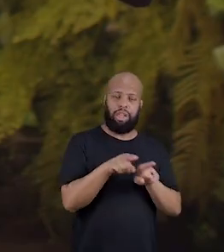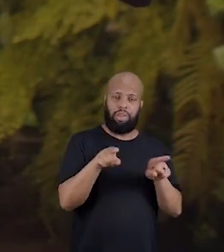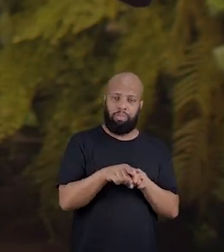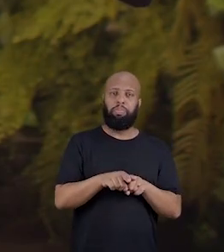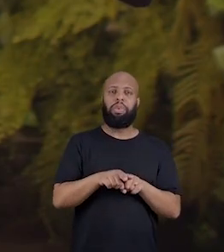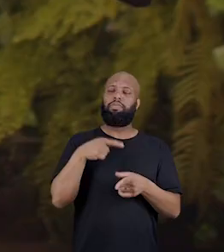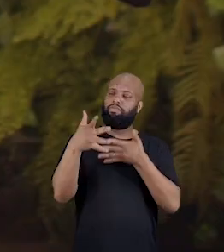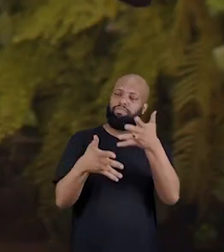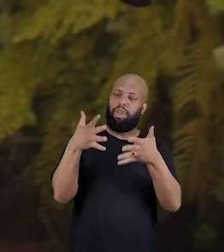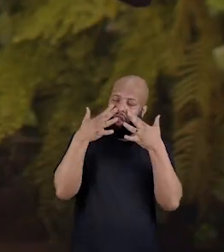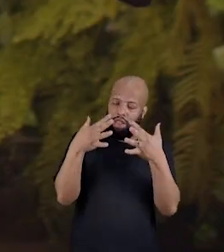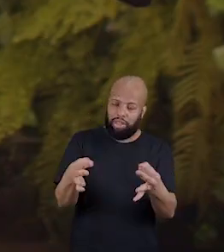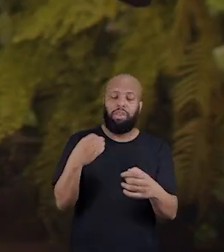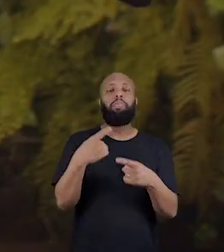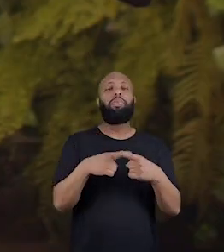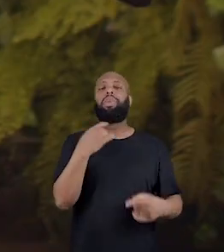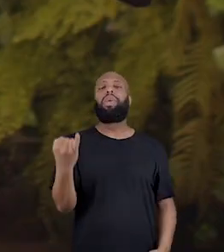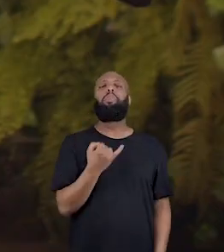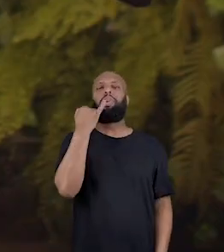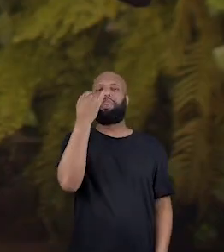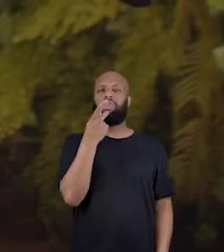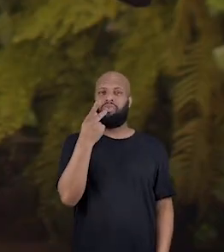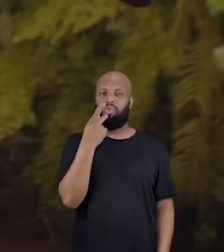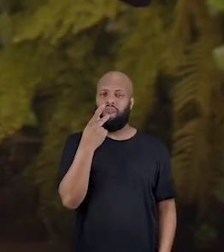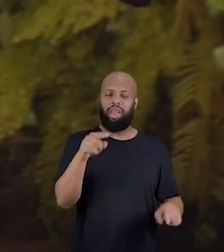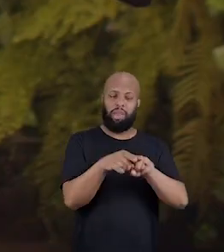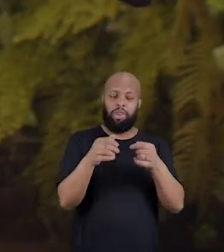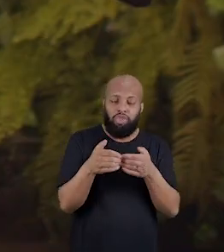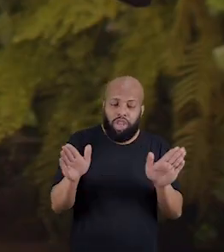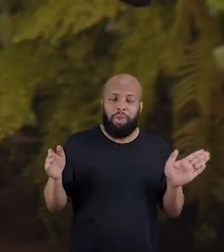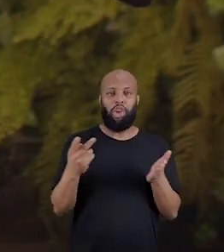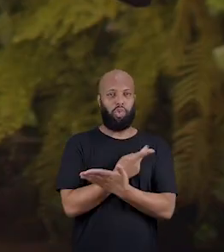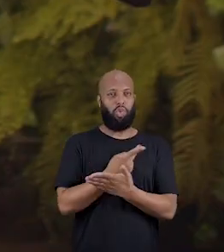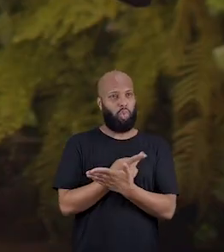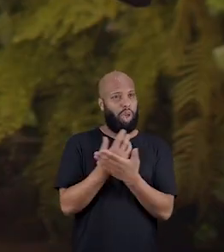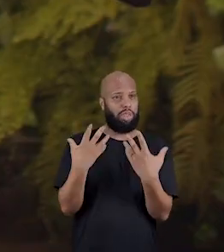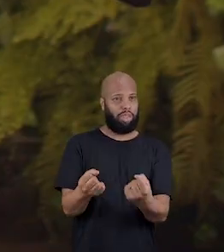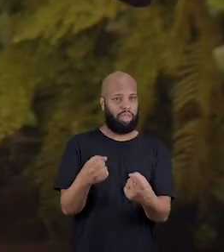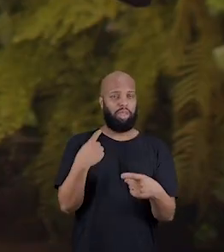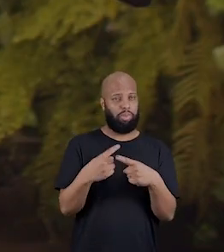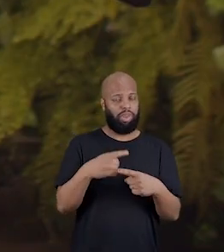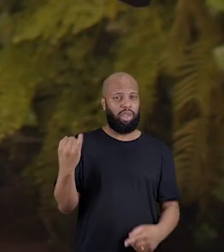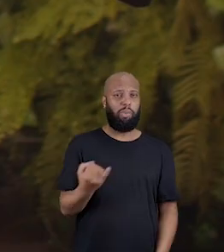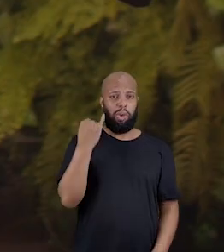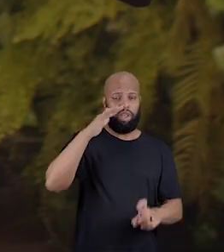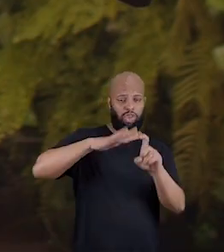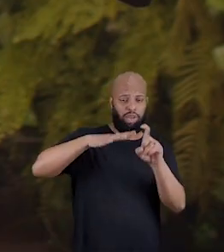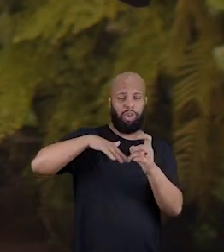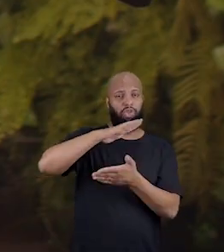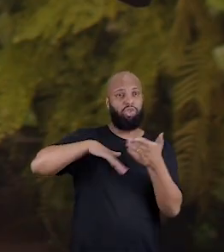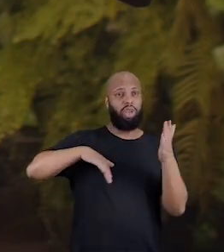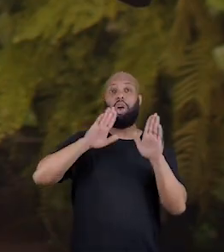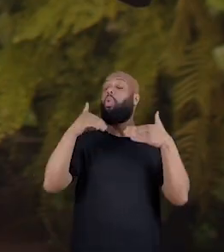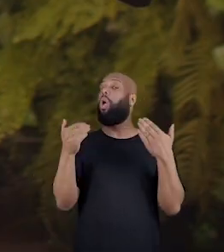falar, onde elas são ouvidas. E por que é tão importante falar de abertura ao erro? Acho que é importante a gente desmistificar um